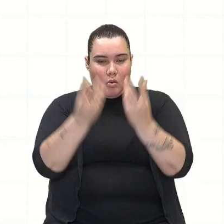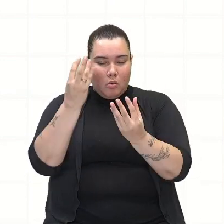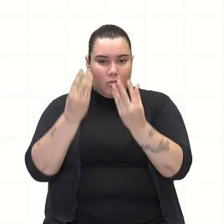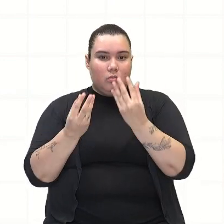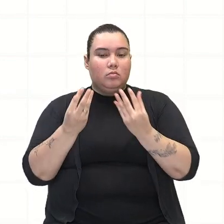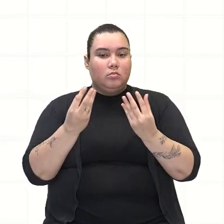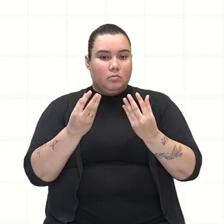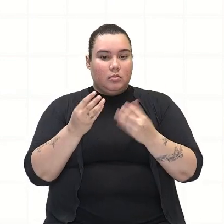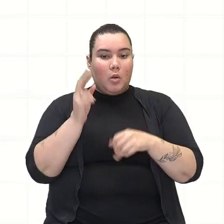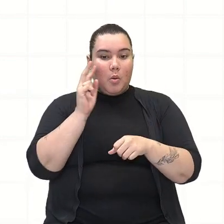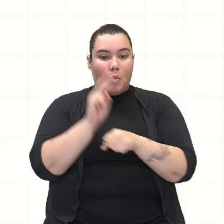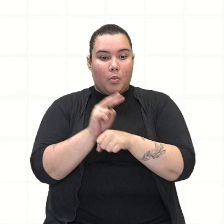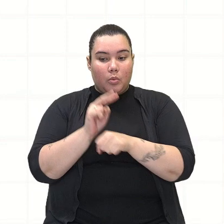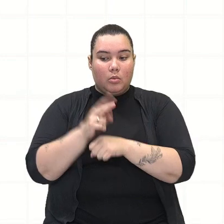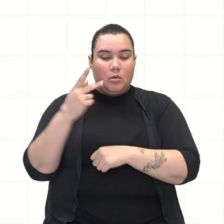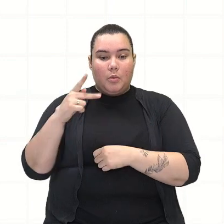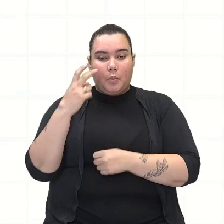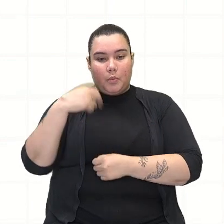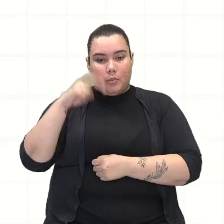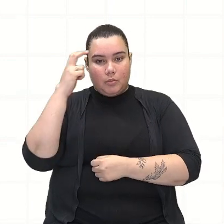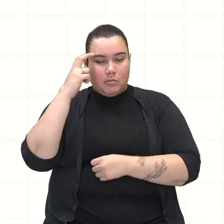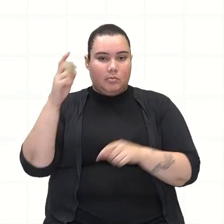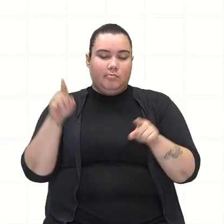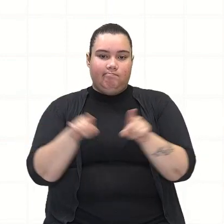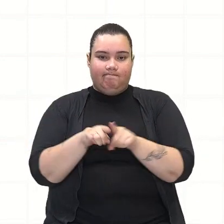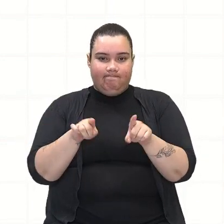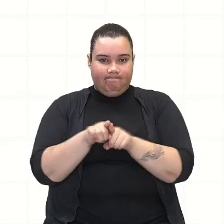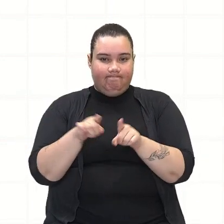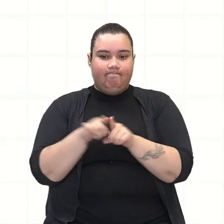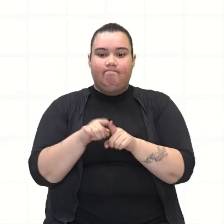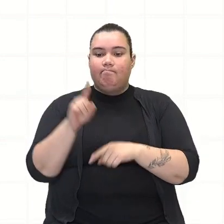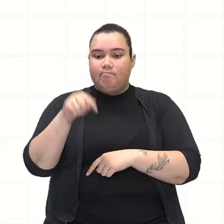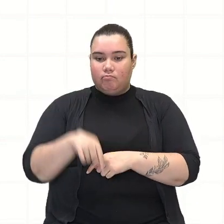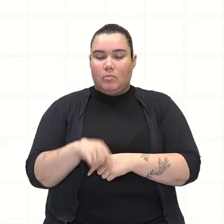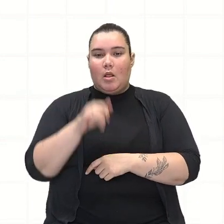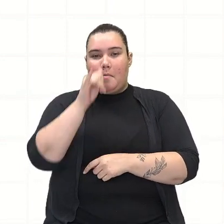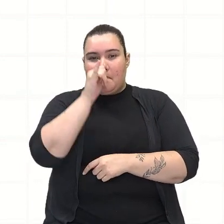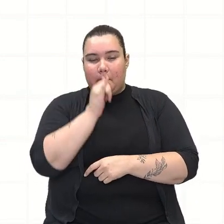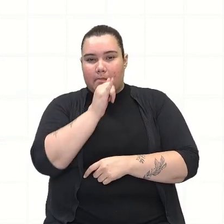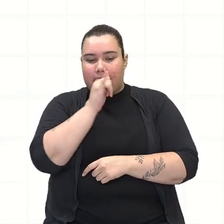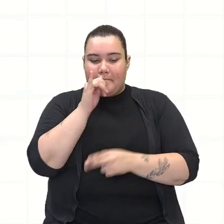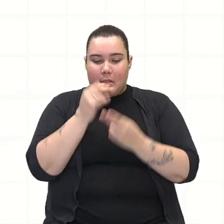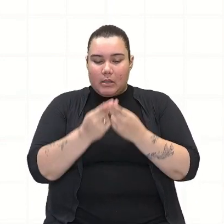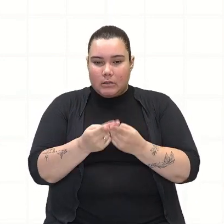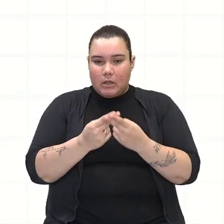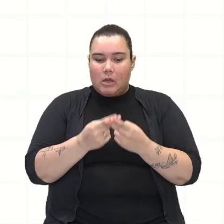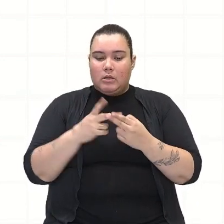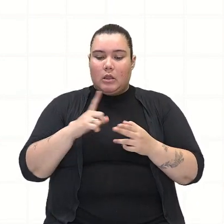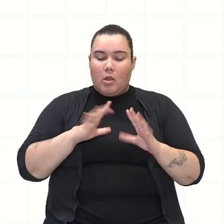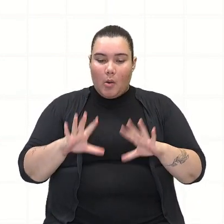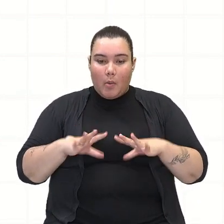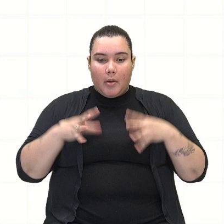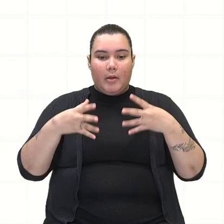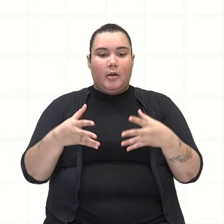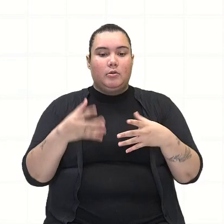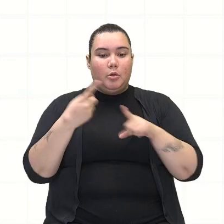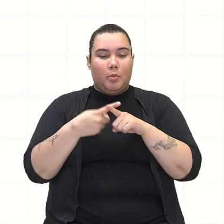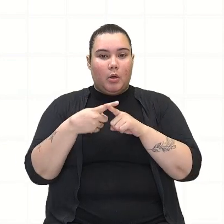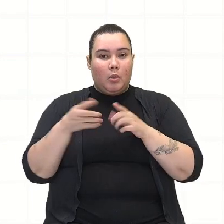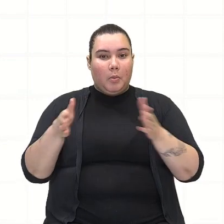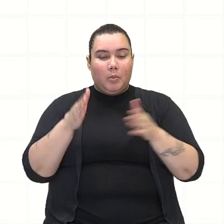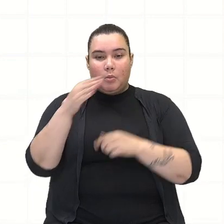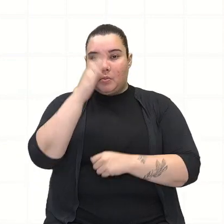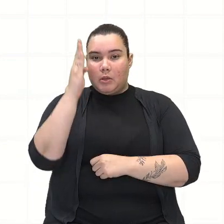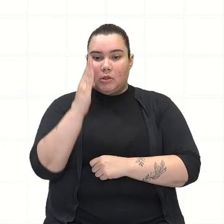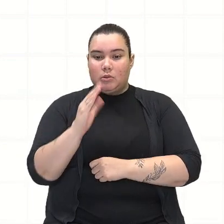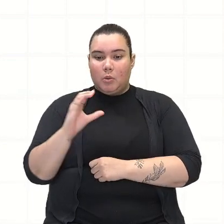A preservação da sua cultura também é uma forma de resistência, já que no Brasil colonial eles